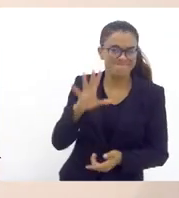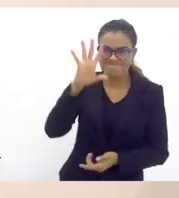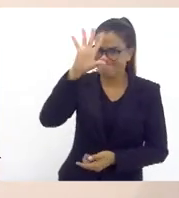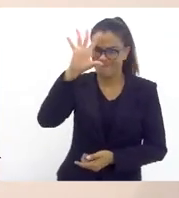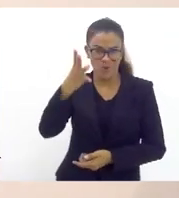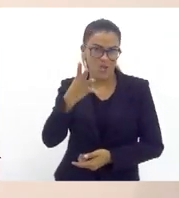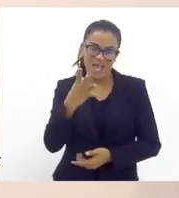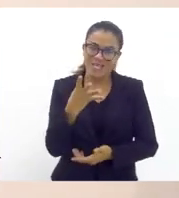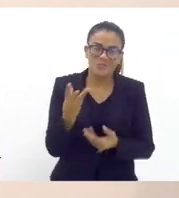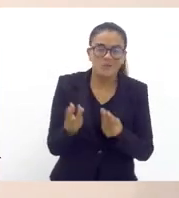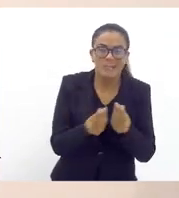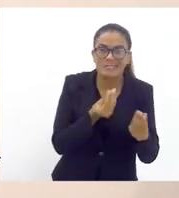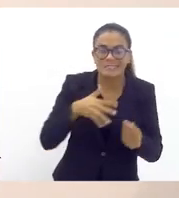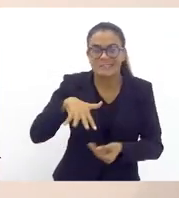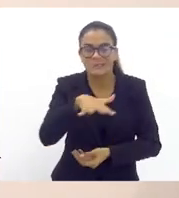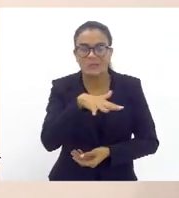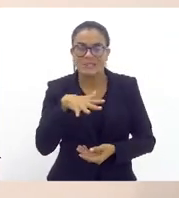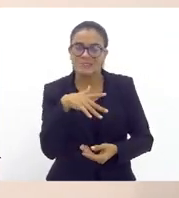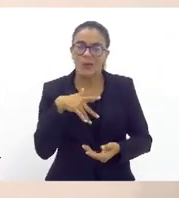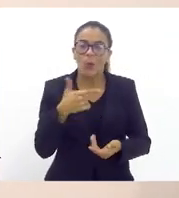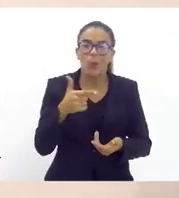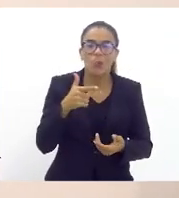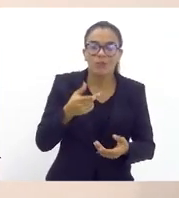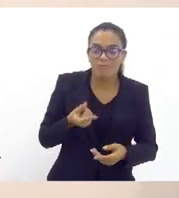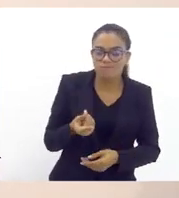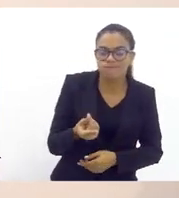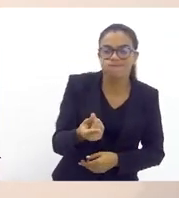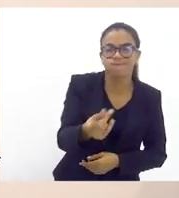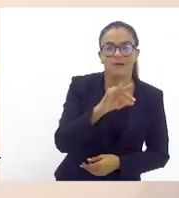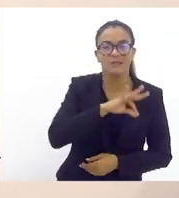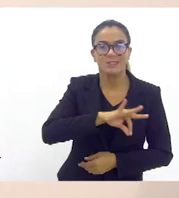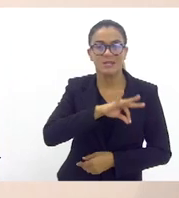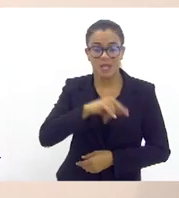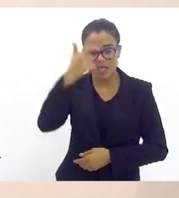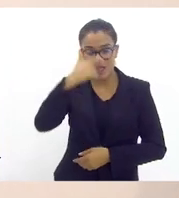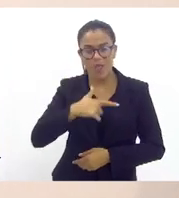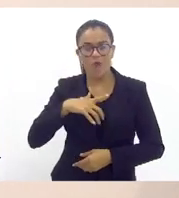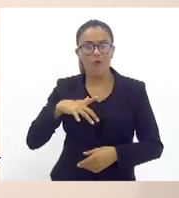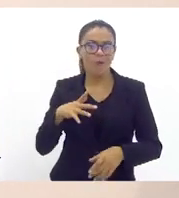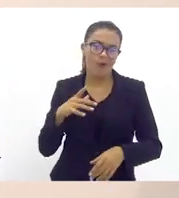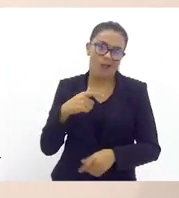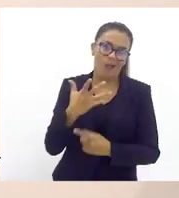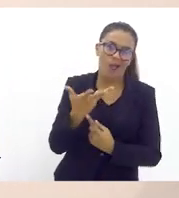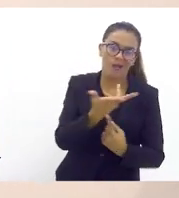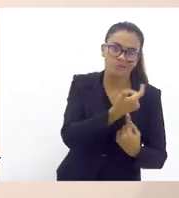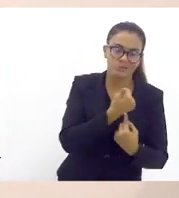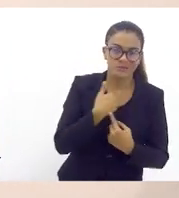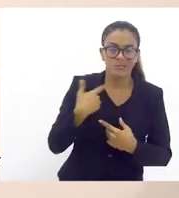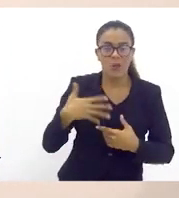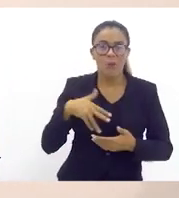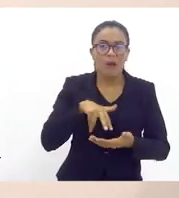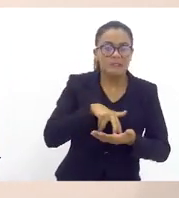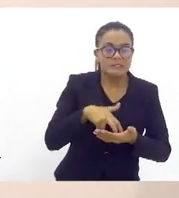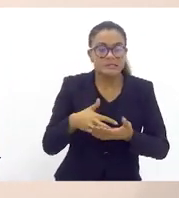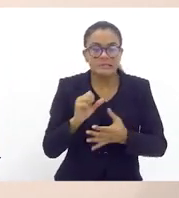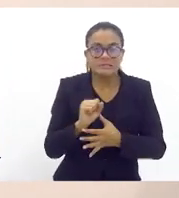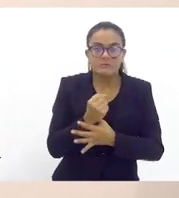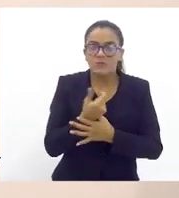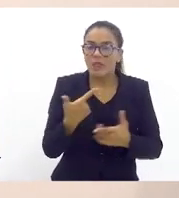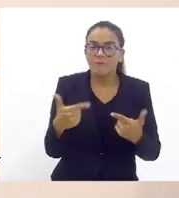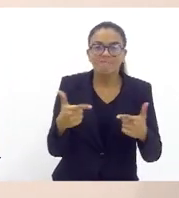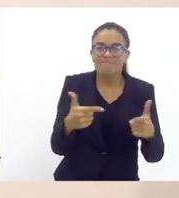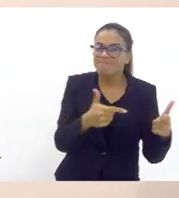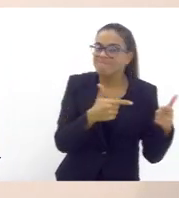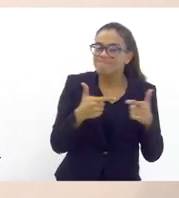a vulnerabilidade, a estabilidade financeira. Eu, como artista, tenho uma instabilidade muito grande em termos de financeiro,